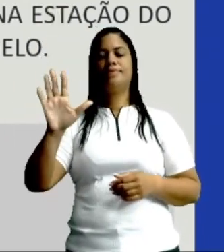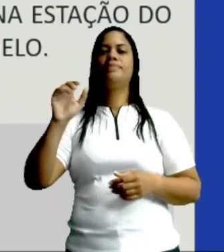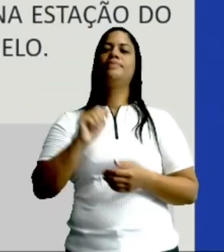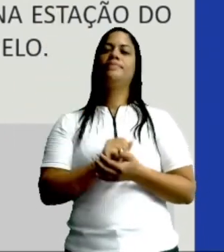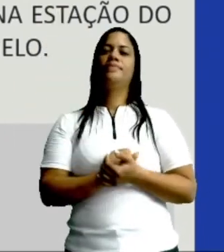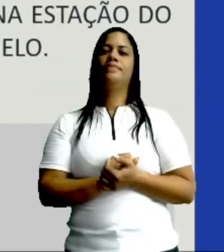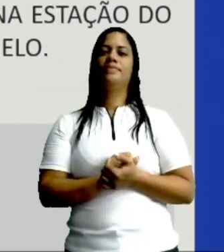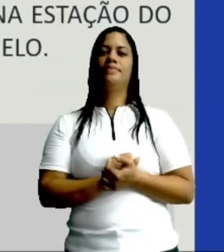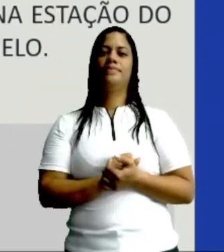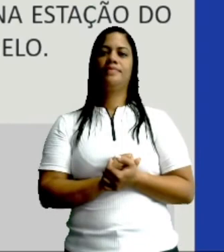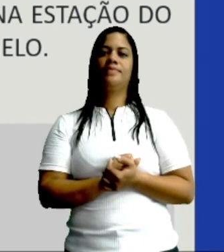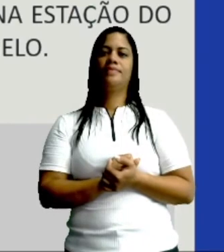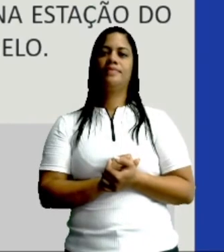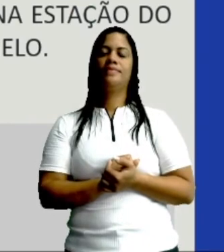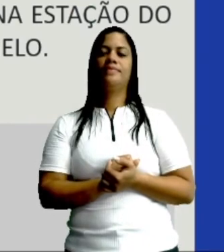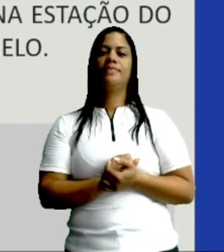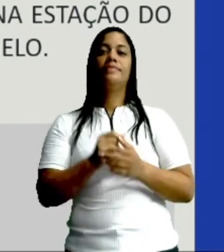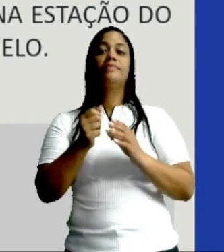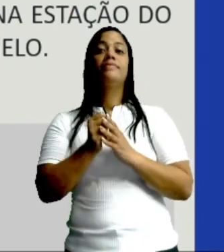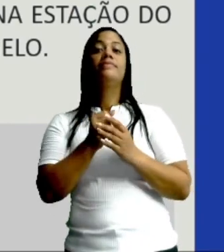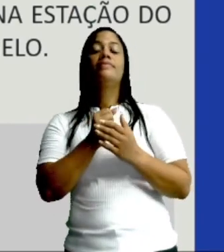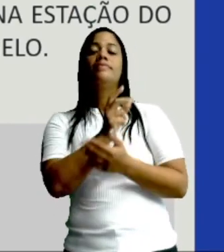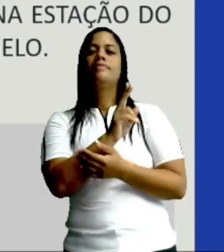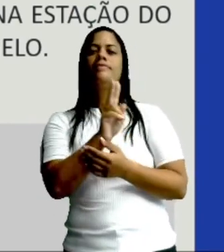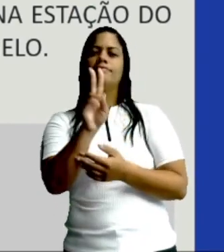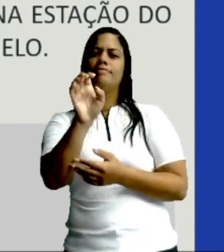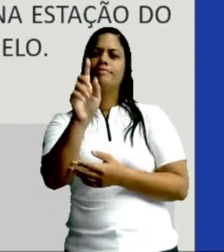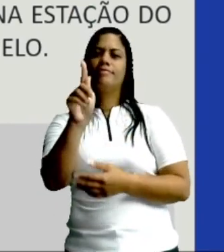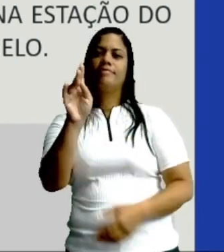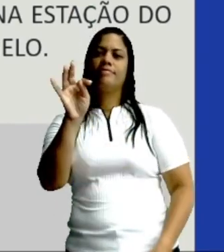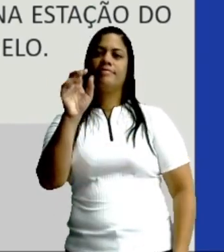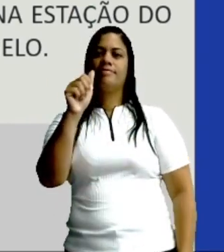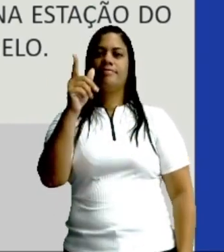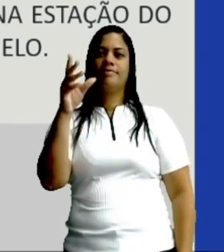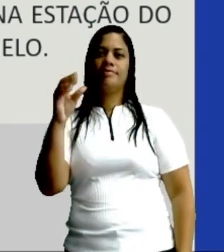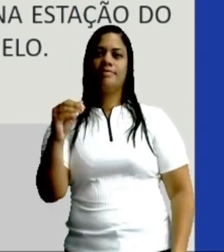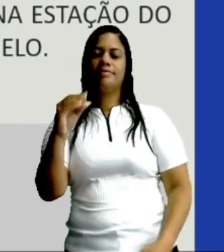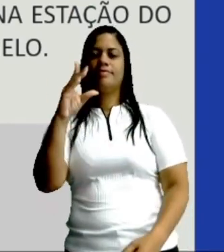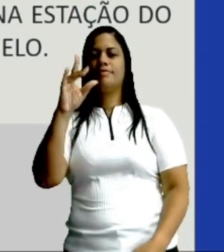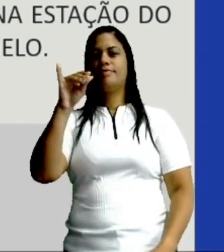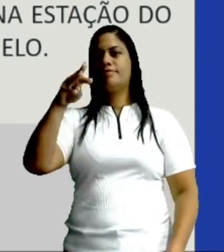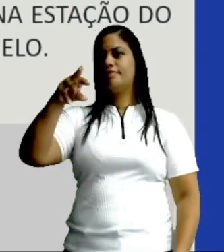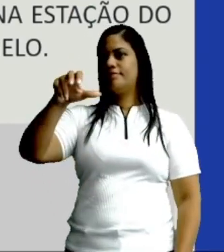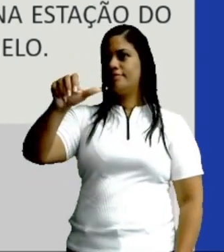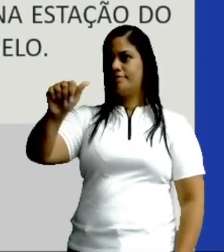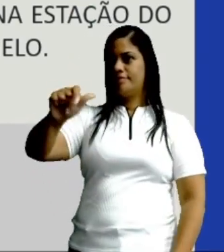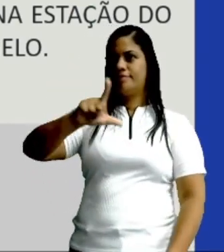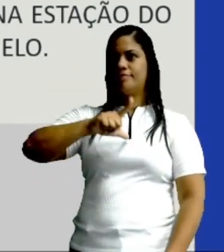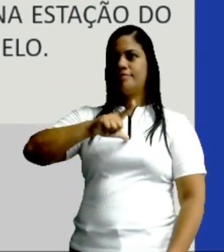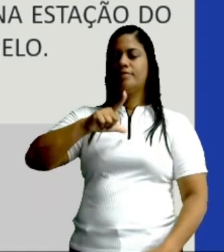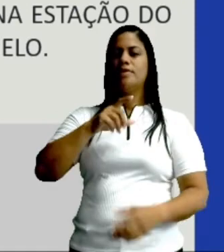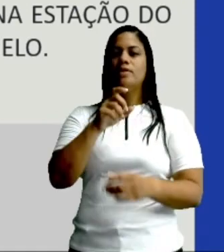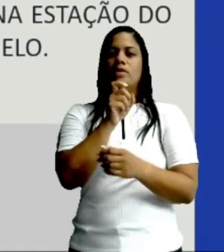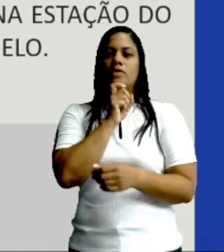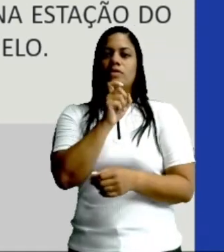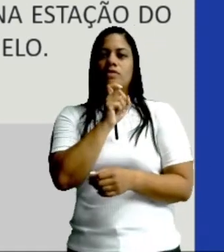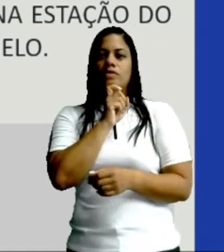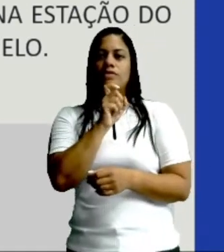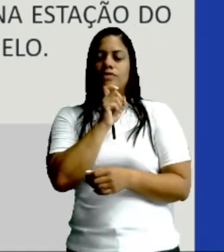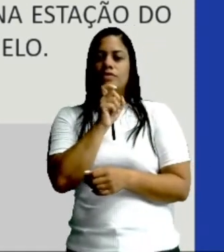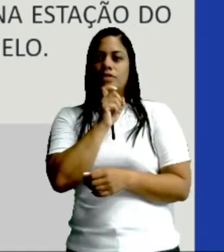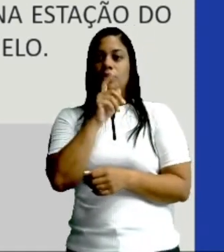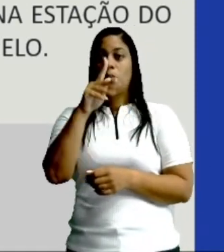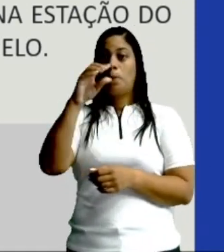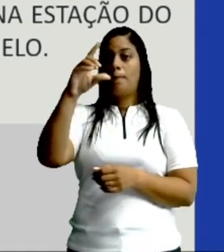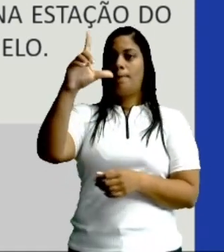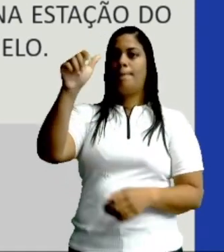A particularidade dessa vegetação é a relação ao clima, pois se desenvolve em áreas de clima frio e polar,